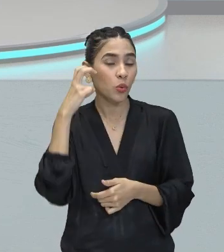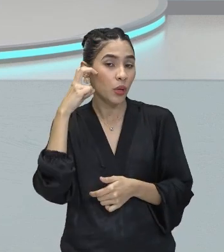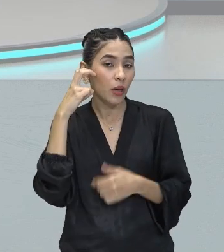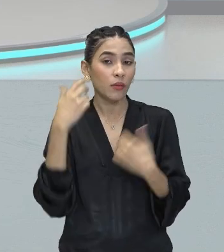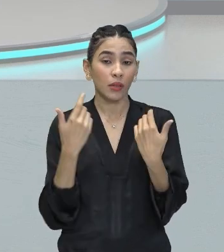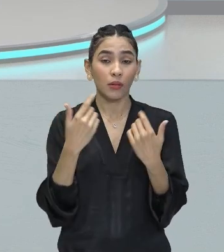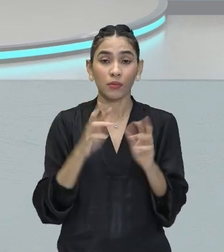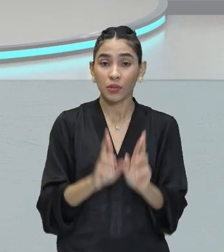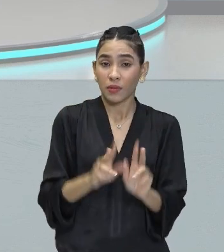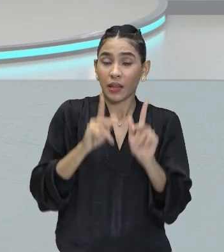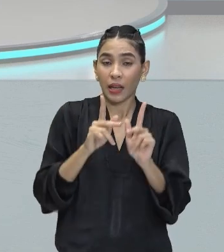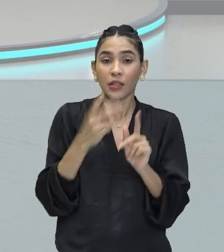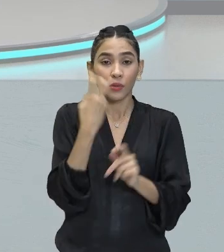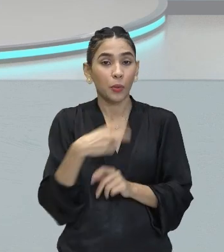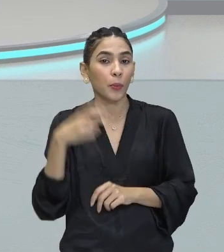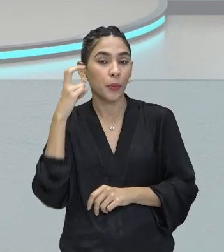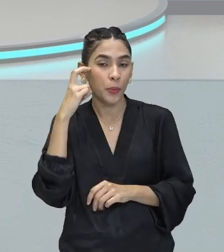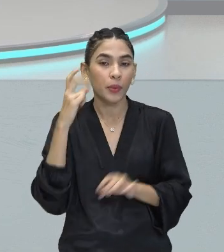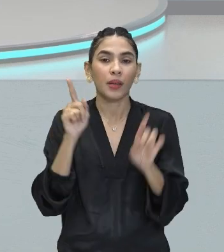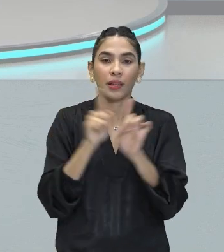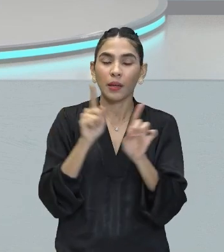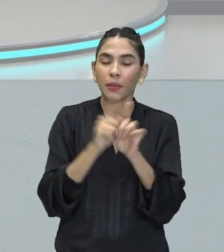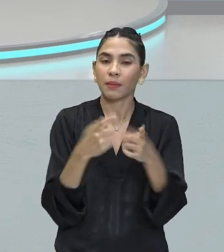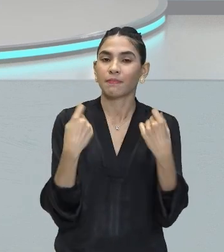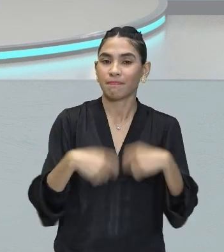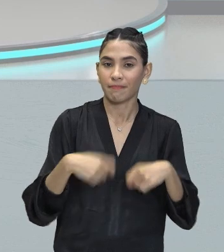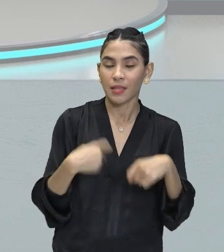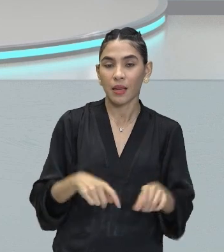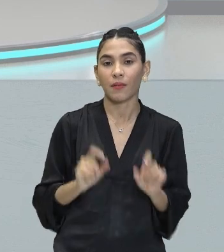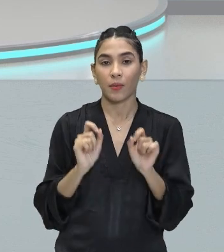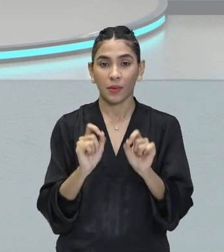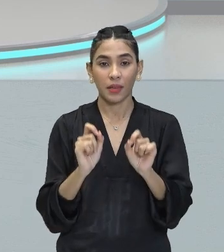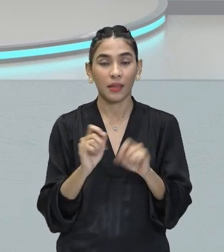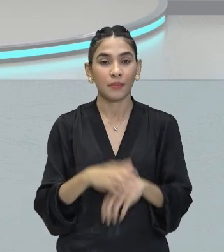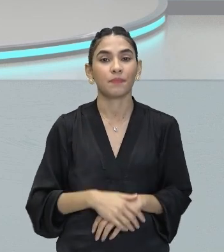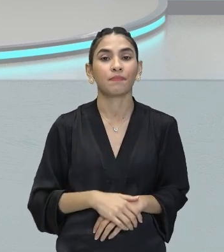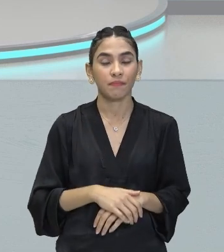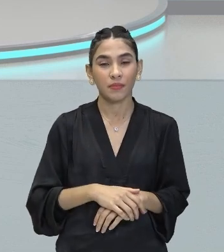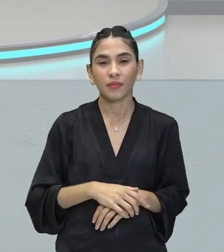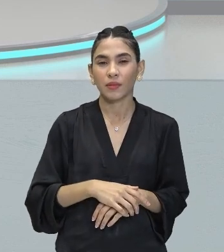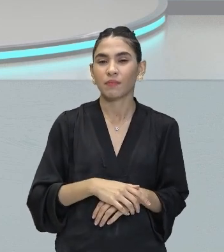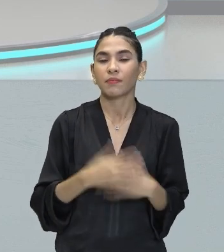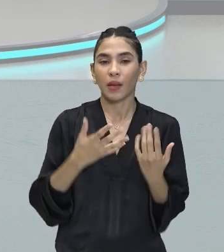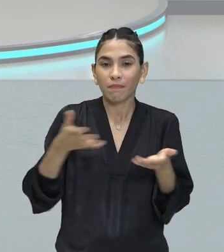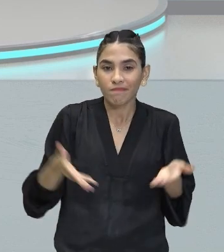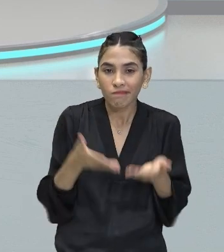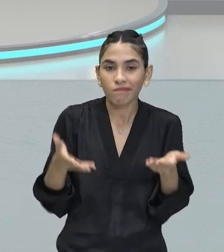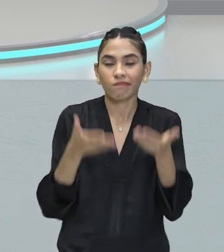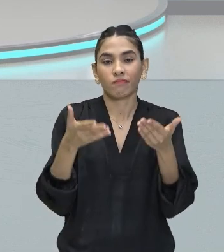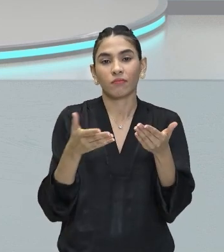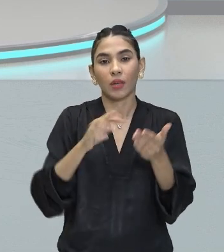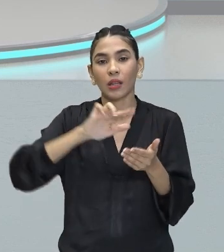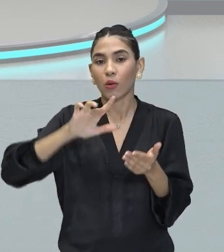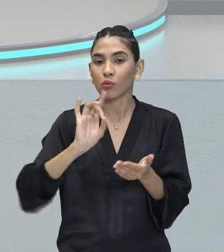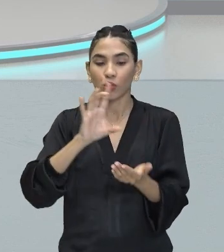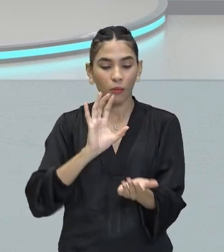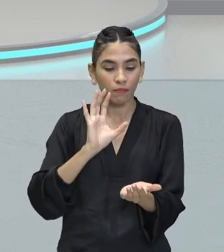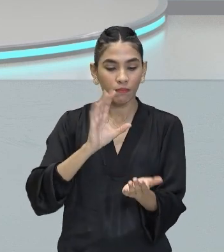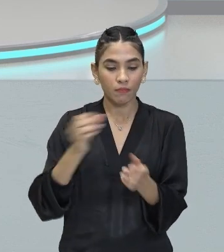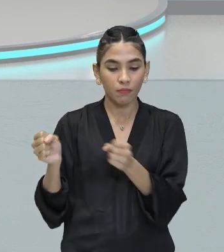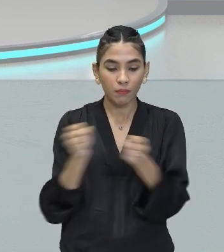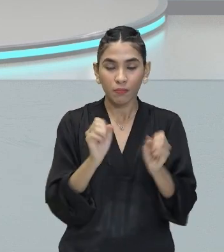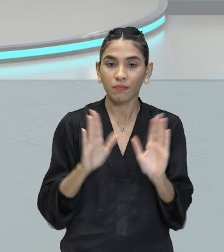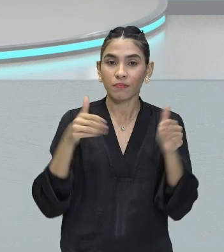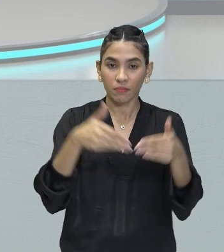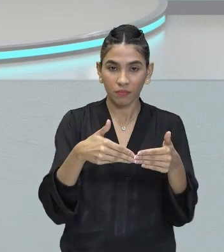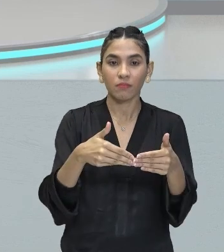diferentes manifestações culturais também precisavam ser evidenciadas e não apenas centralizar tudo ali no